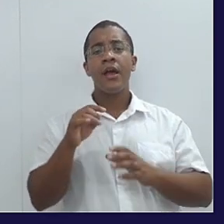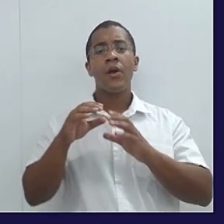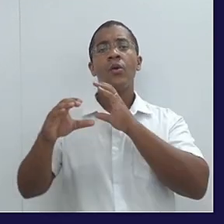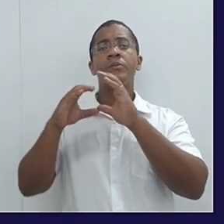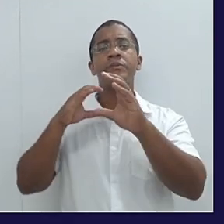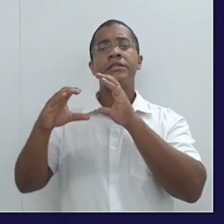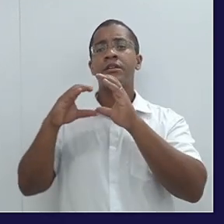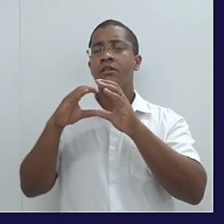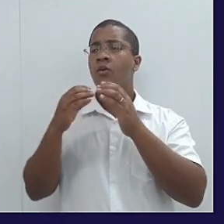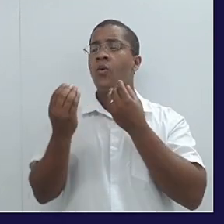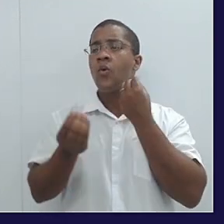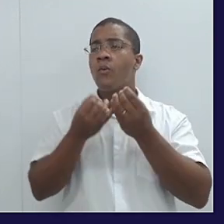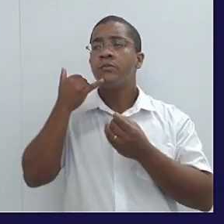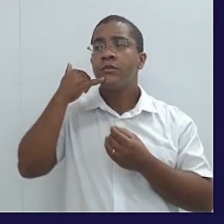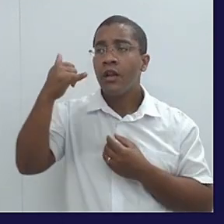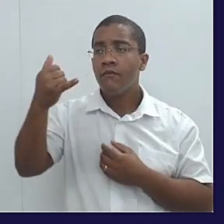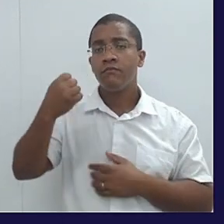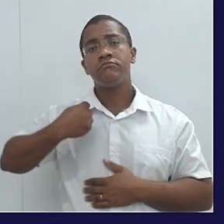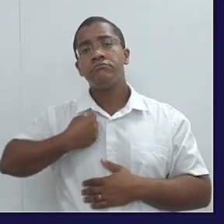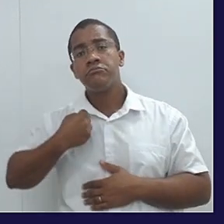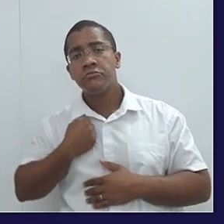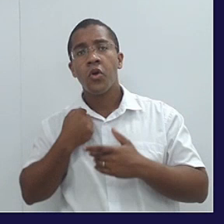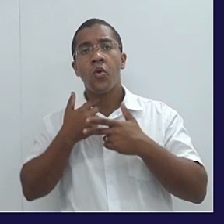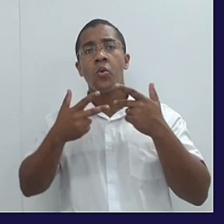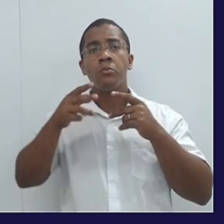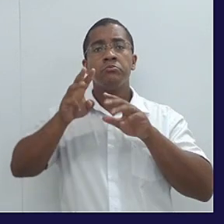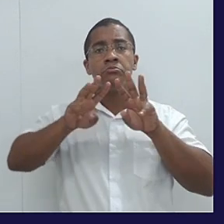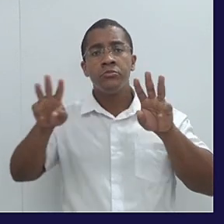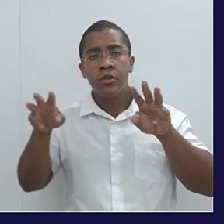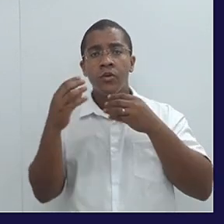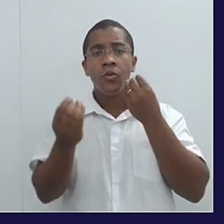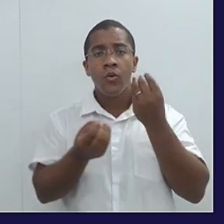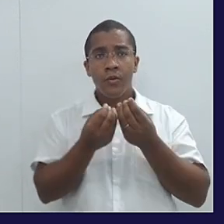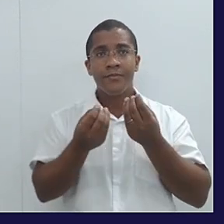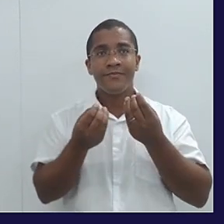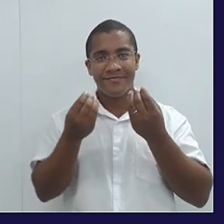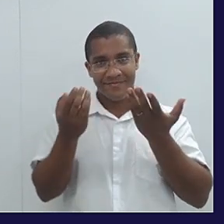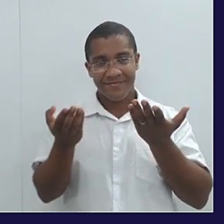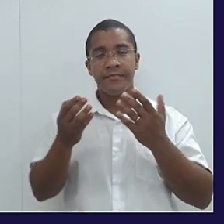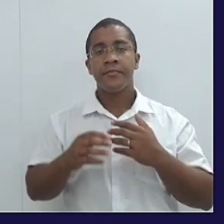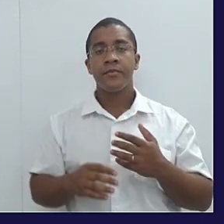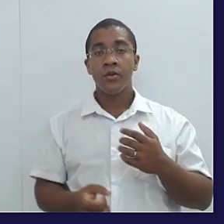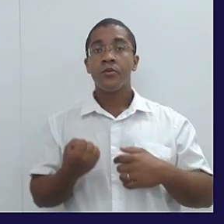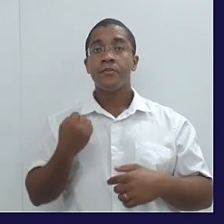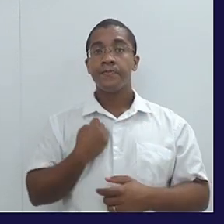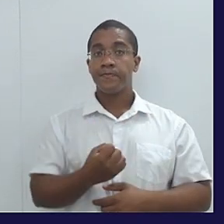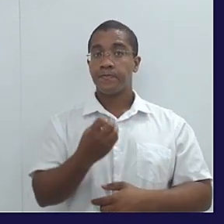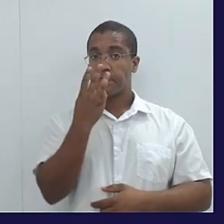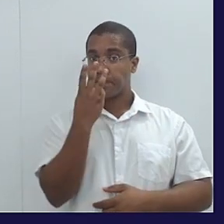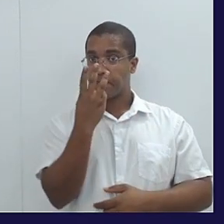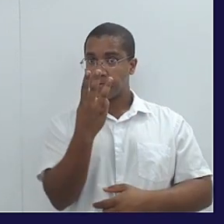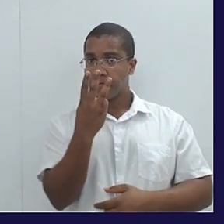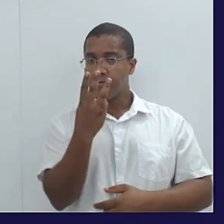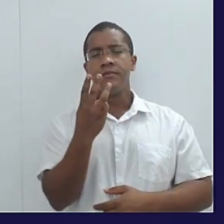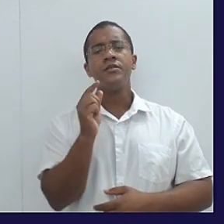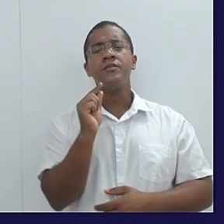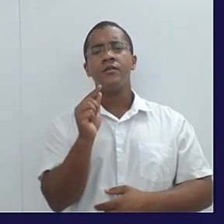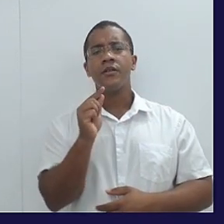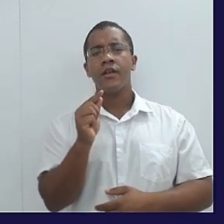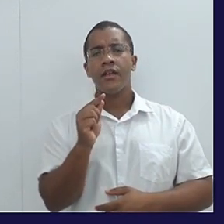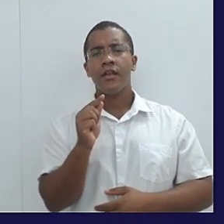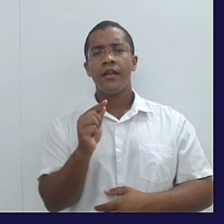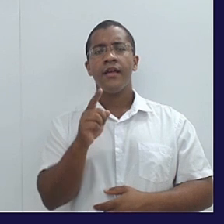canais de comunicações da concessionárias e agentes reguladores. O número 3, na